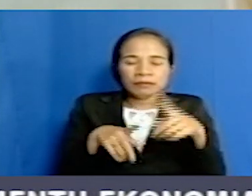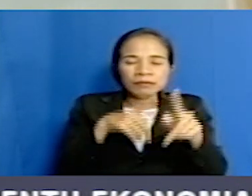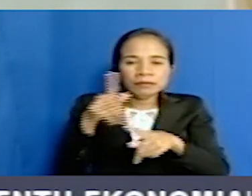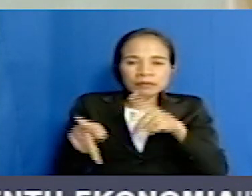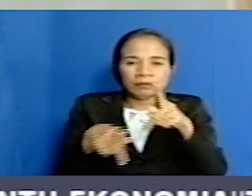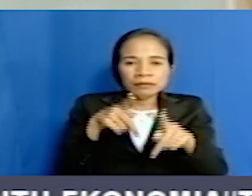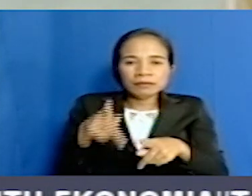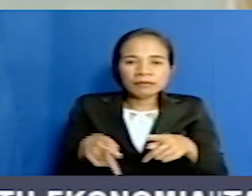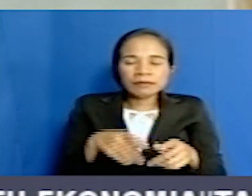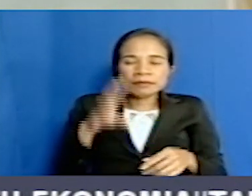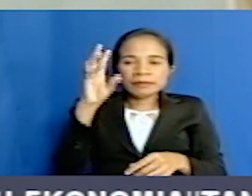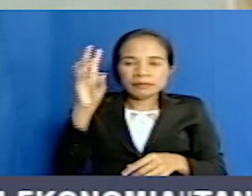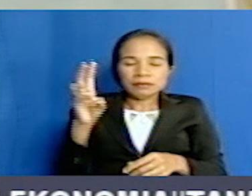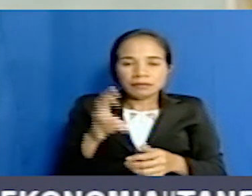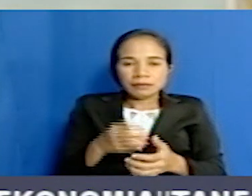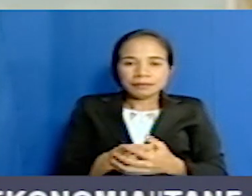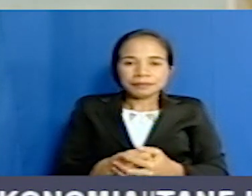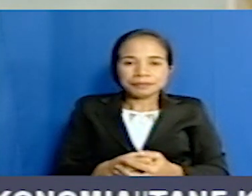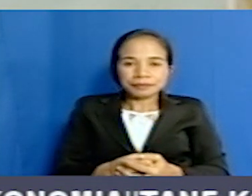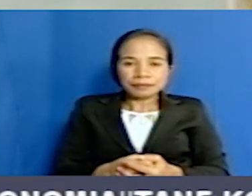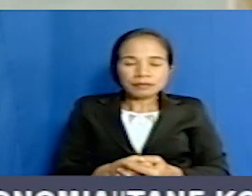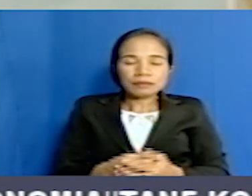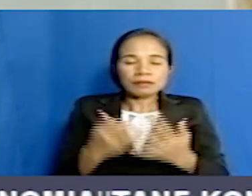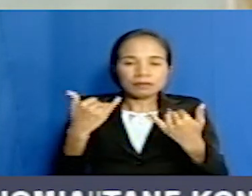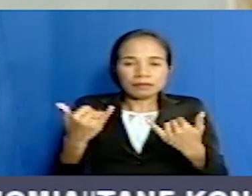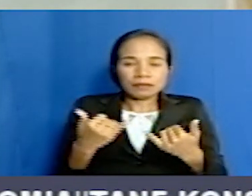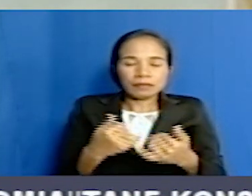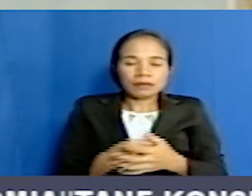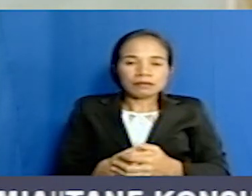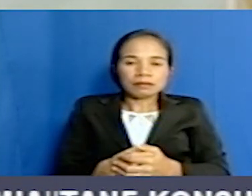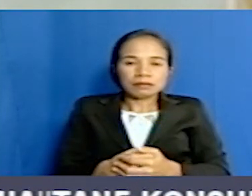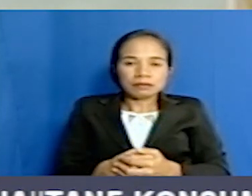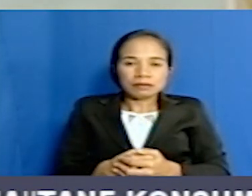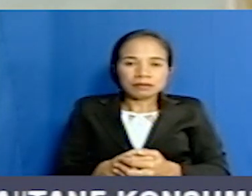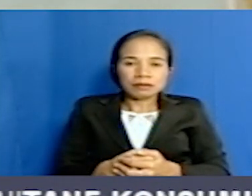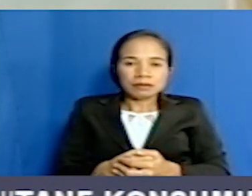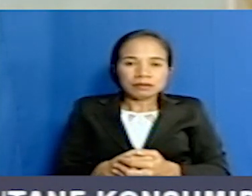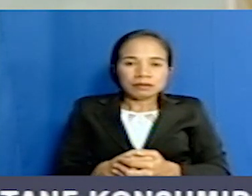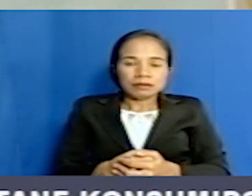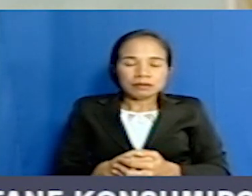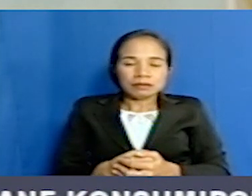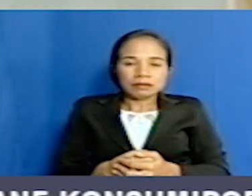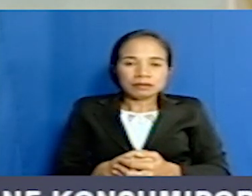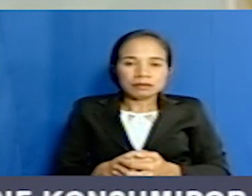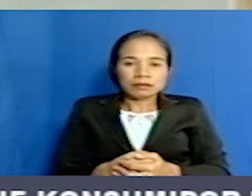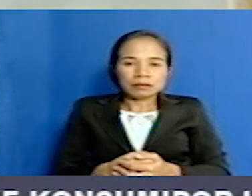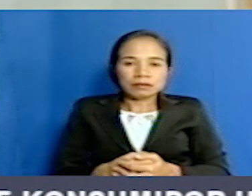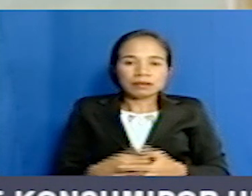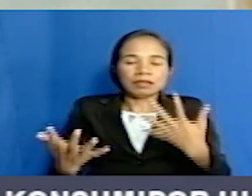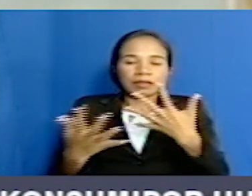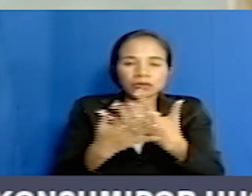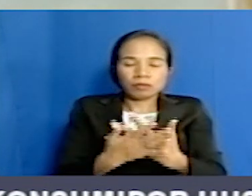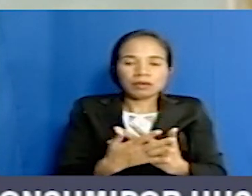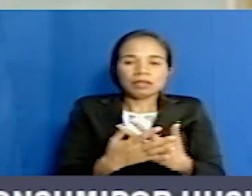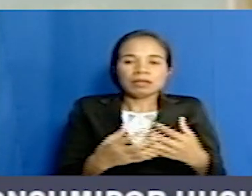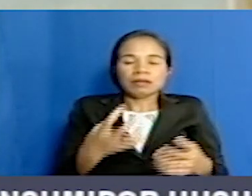cidadão. Nainen bem acordado se submete ela e a cela detenção